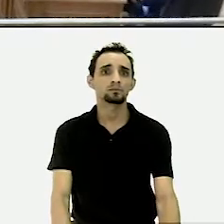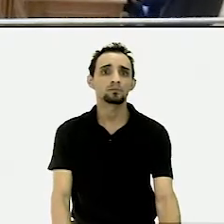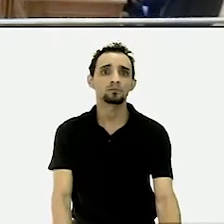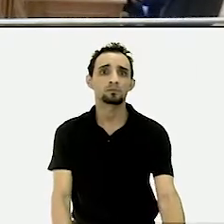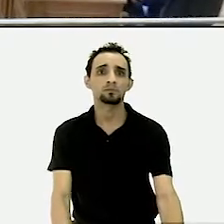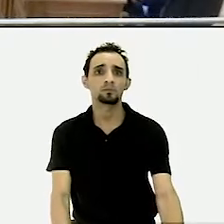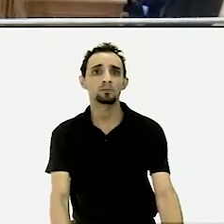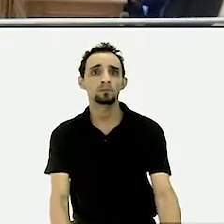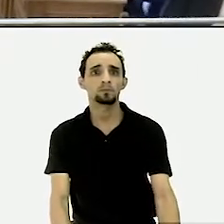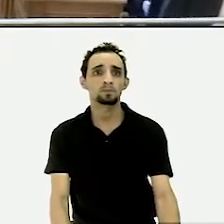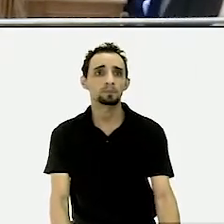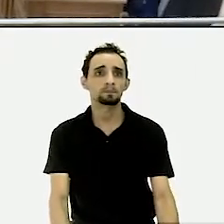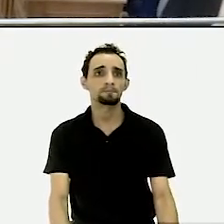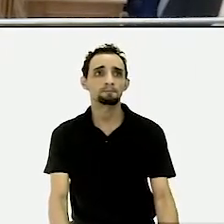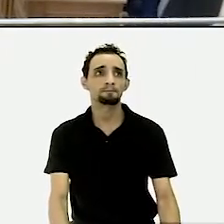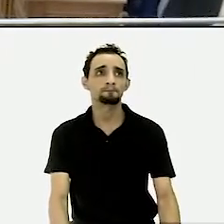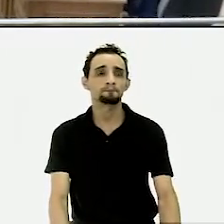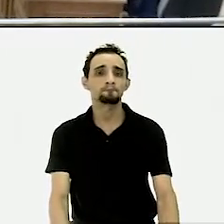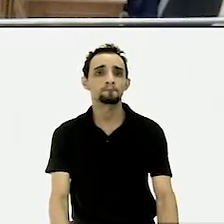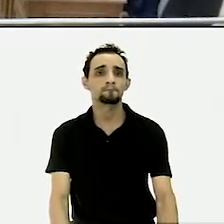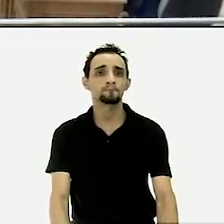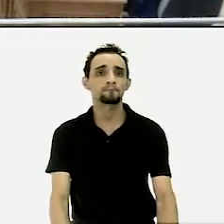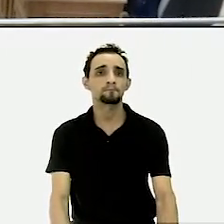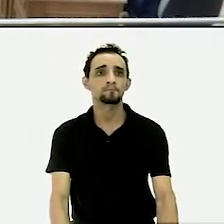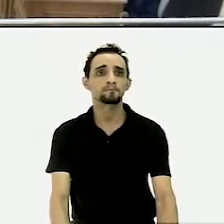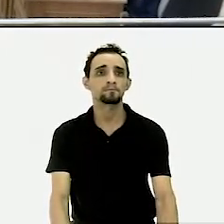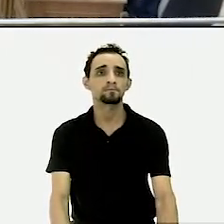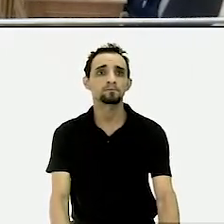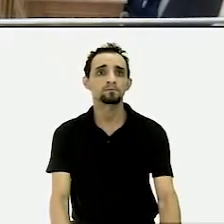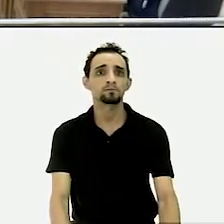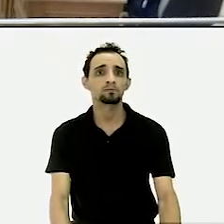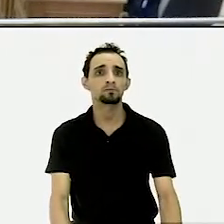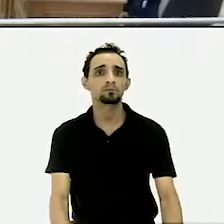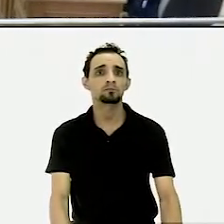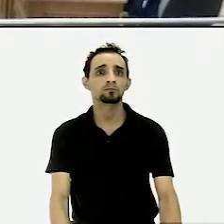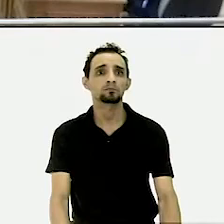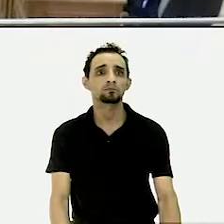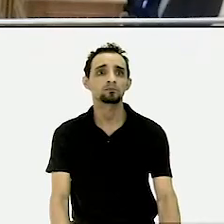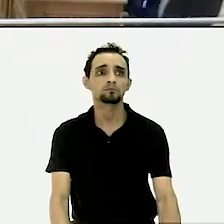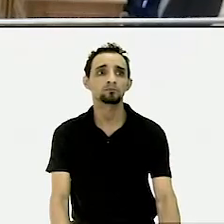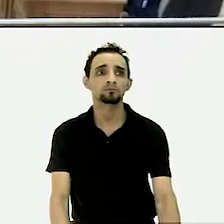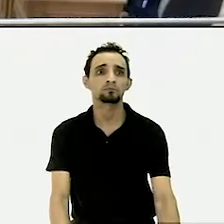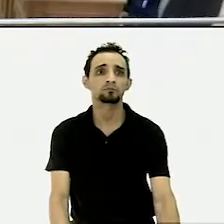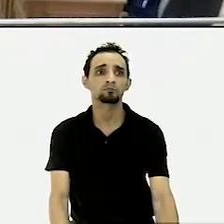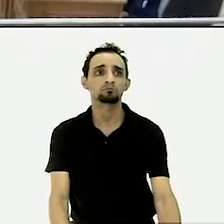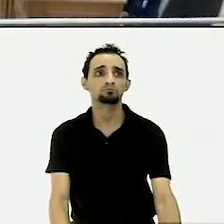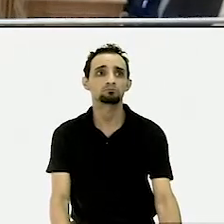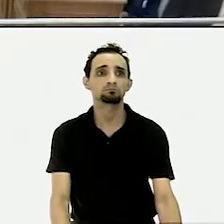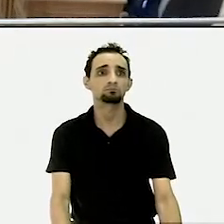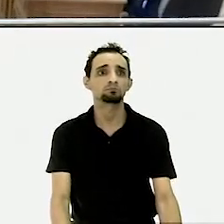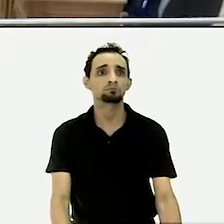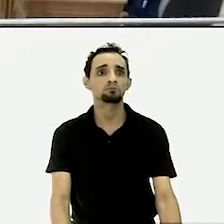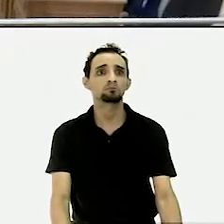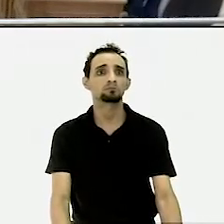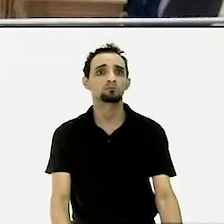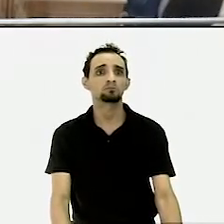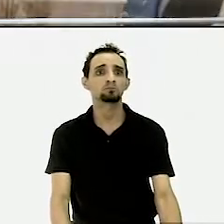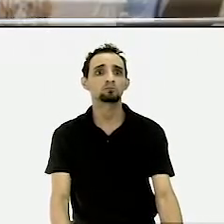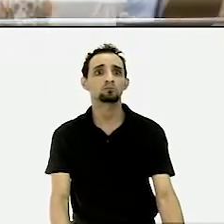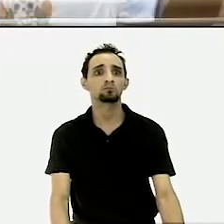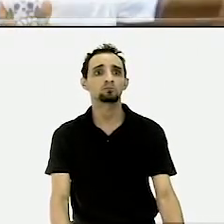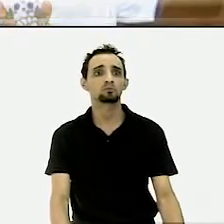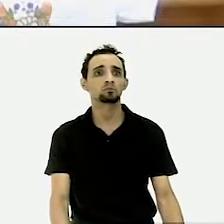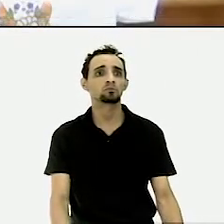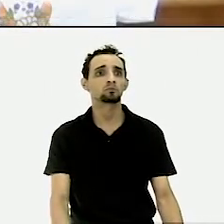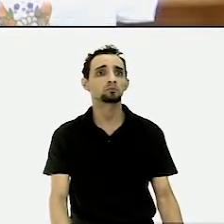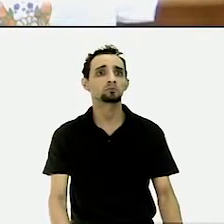Obrigado, o vereador, pelas palavras. Dentro desse assunto, até é bom a discussão, eu quero falar o seguinte,